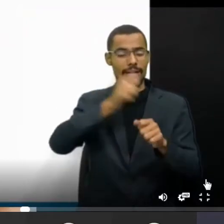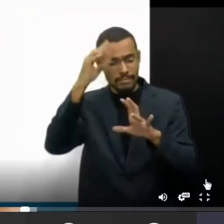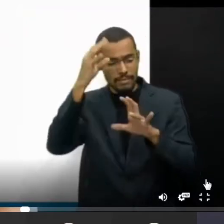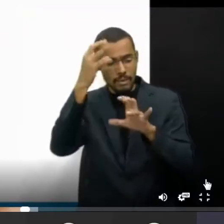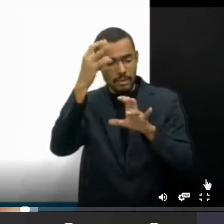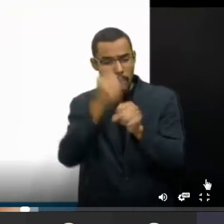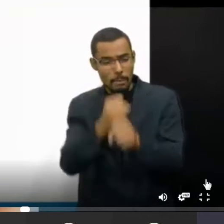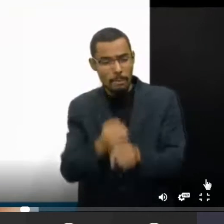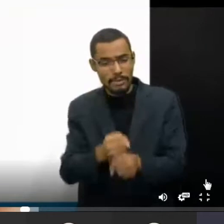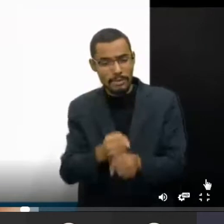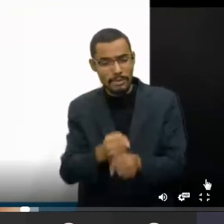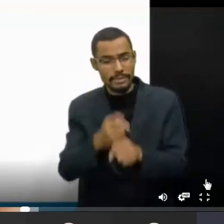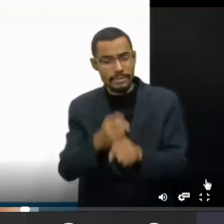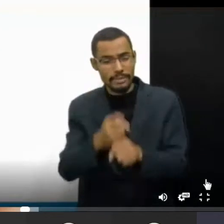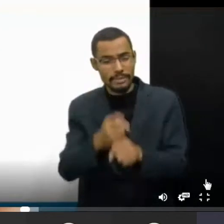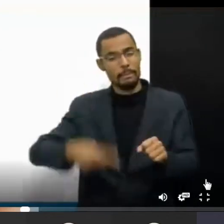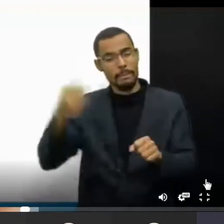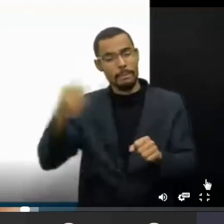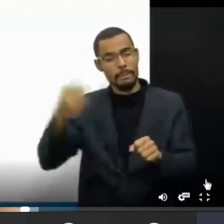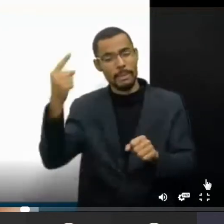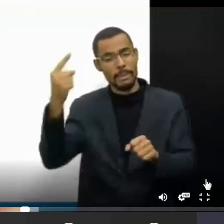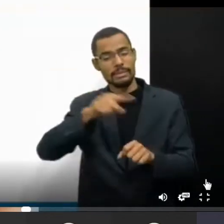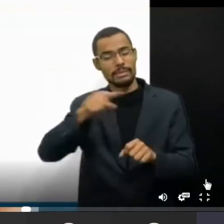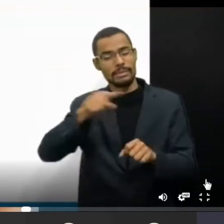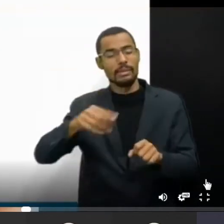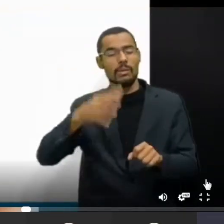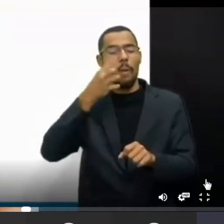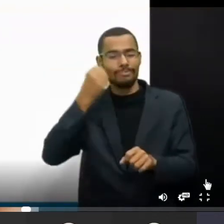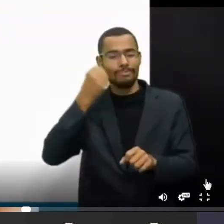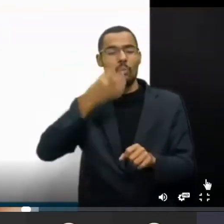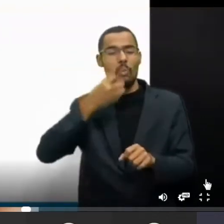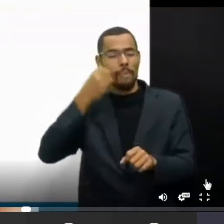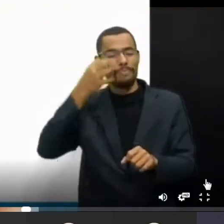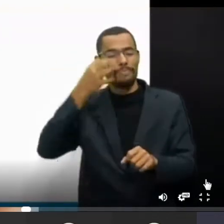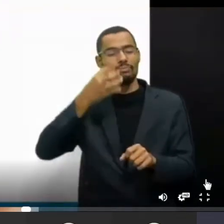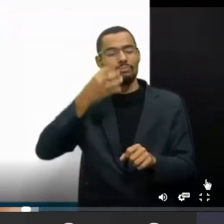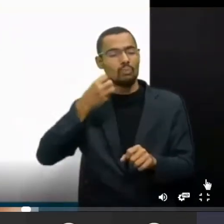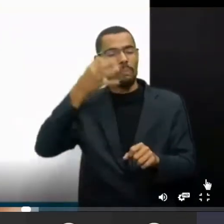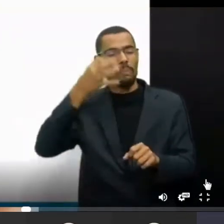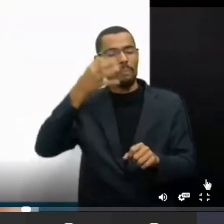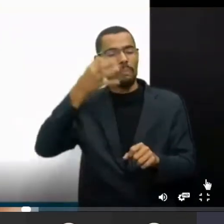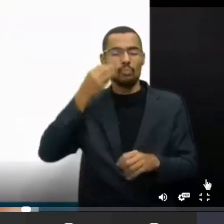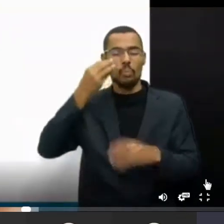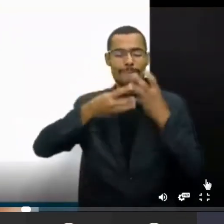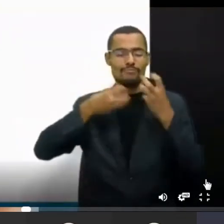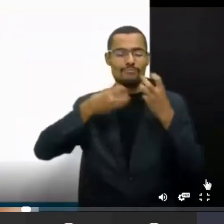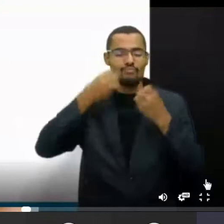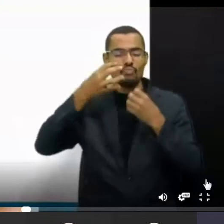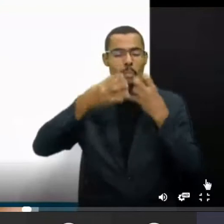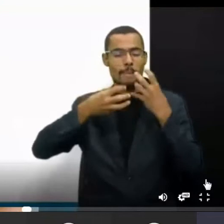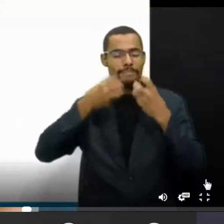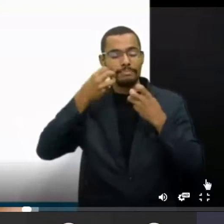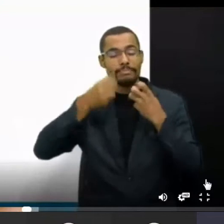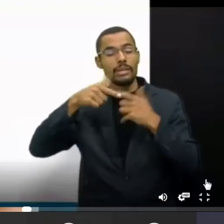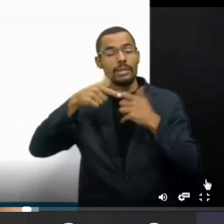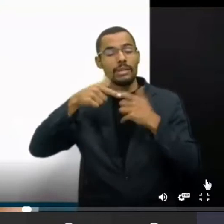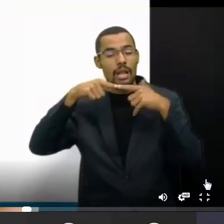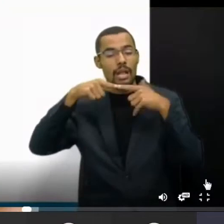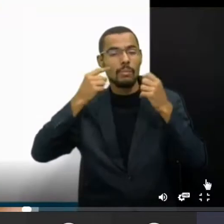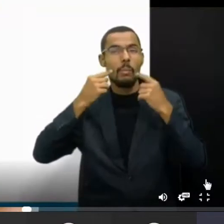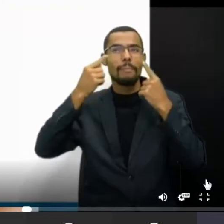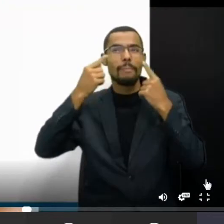mole. Então, para os primeiros movimentos de mastigação, né? De mastigação e de início de digestão. Então, a